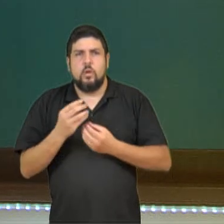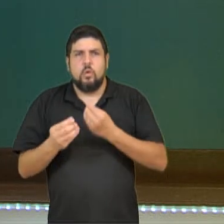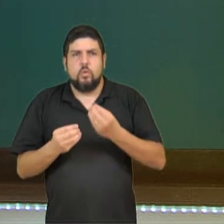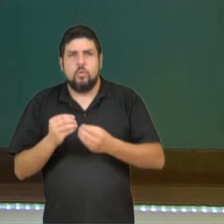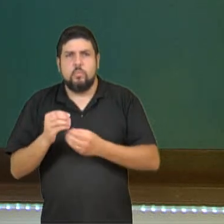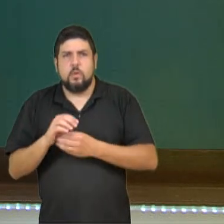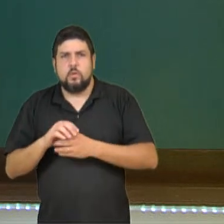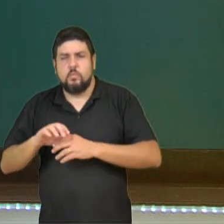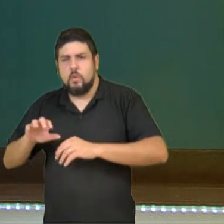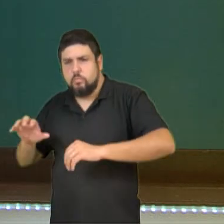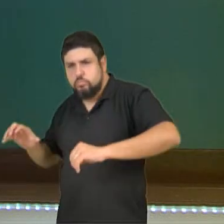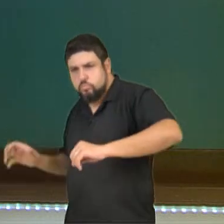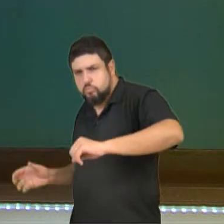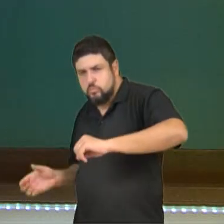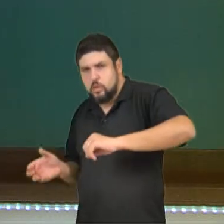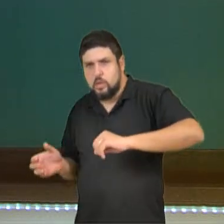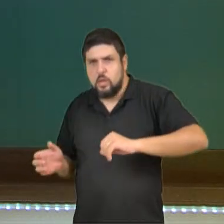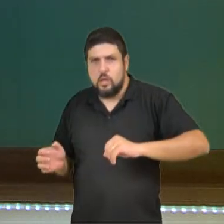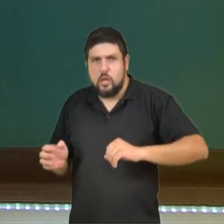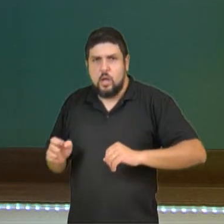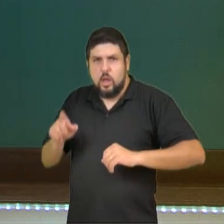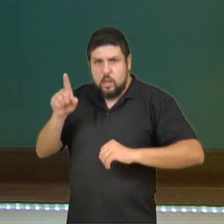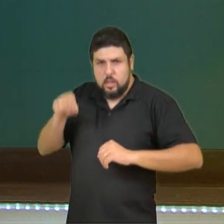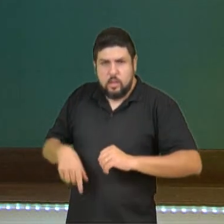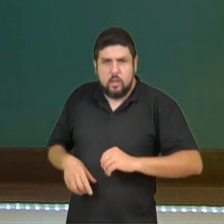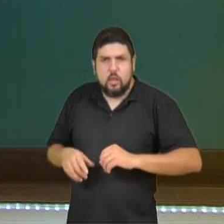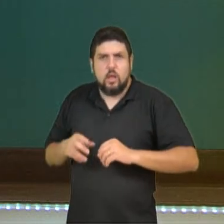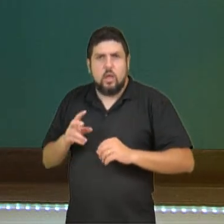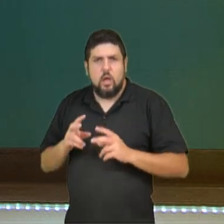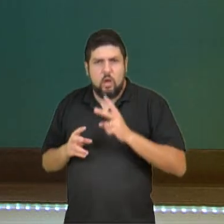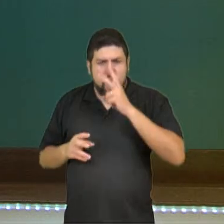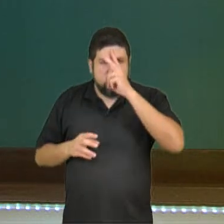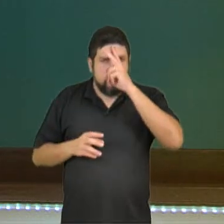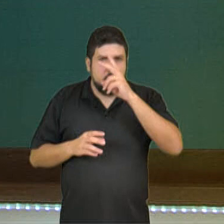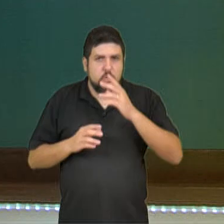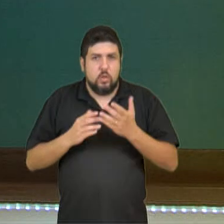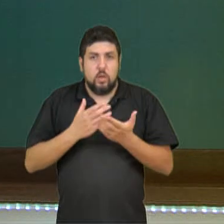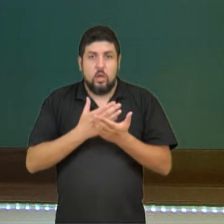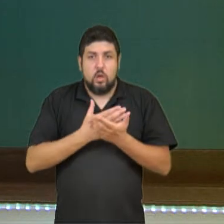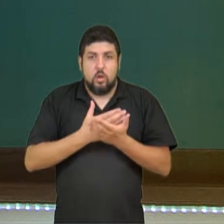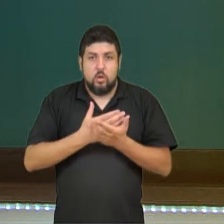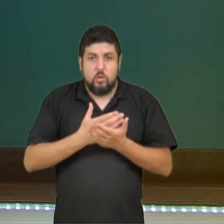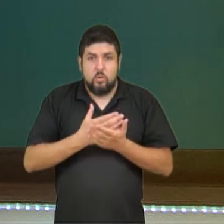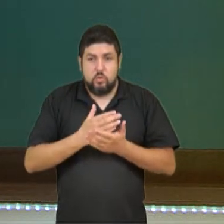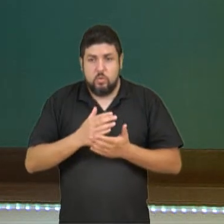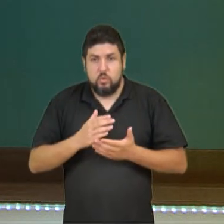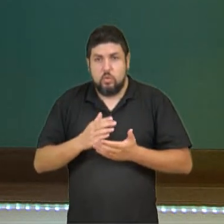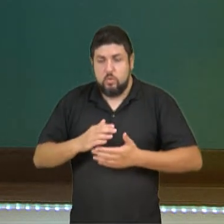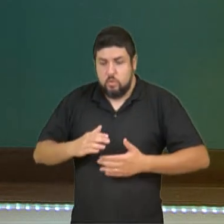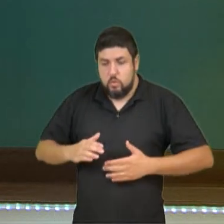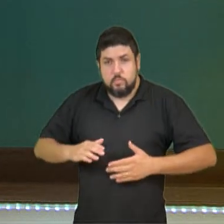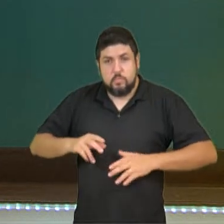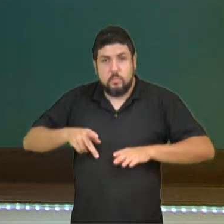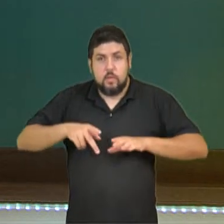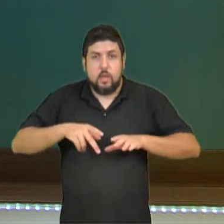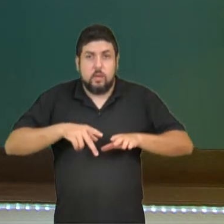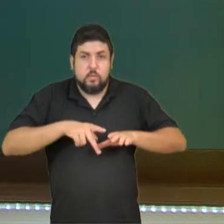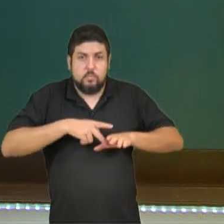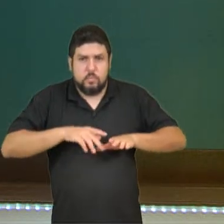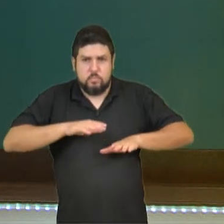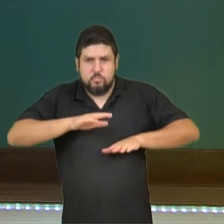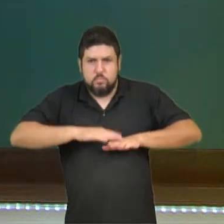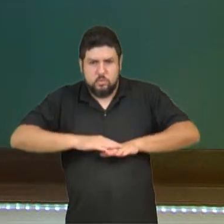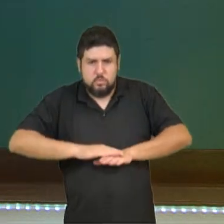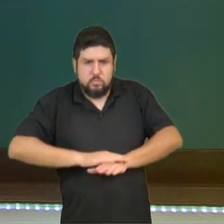funciona. Então é uma transferência de força. Inicia nos membros inferiores, depois tronco e membros superiores